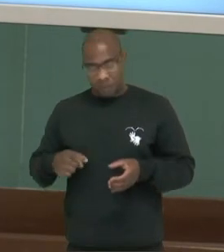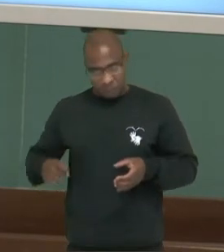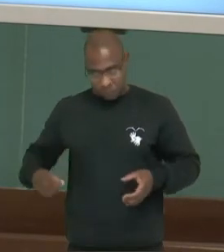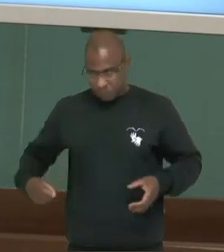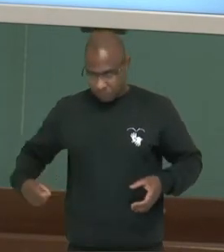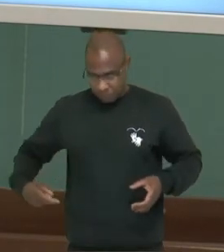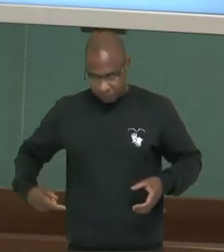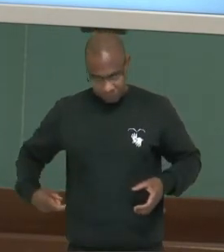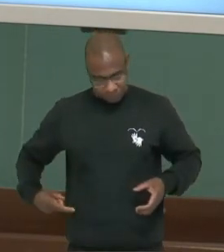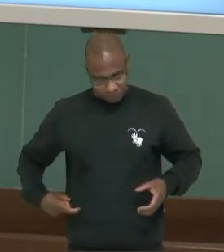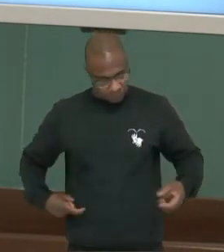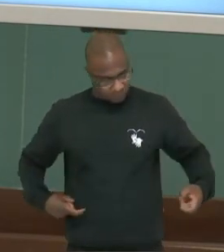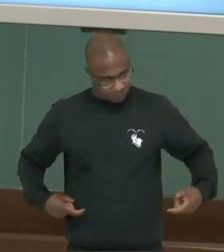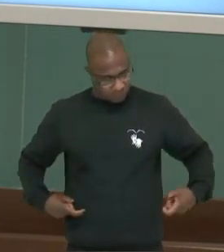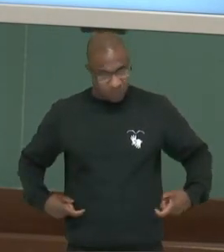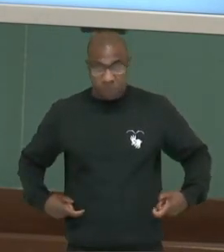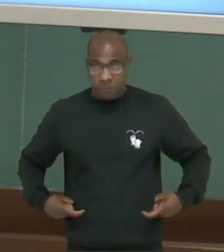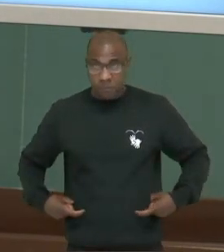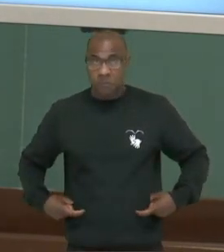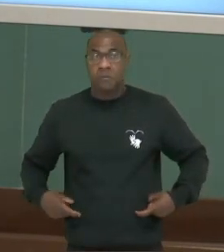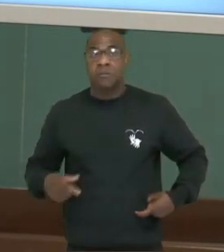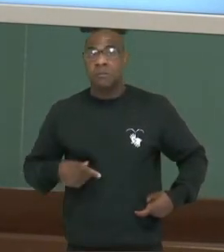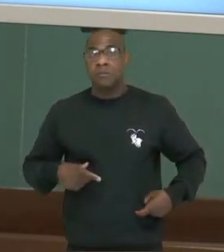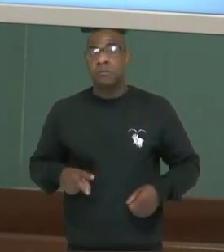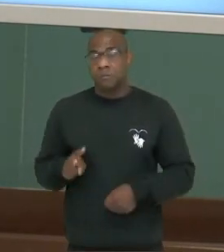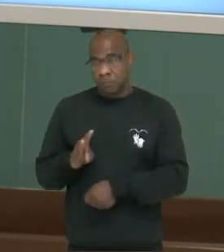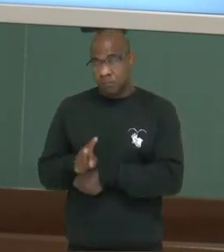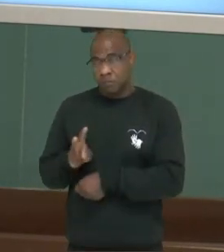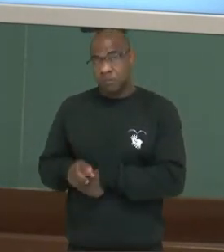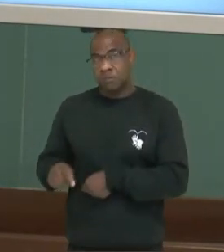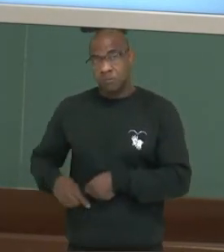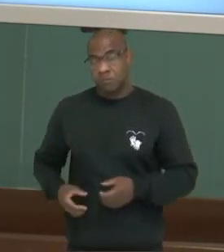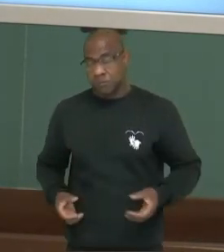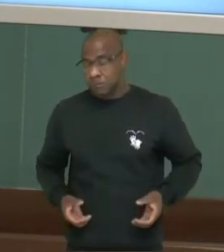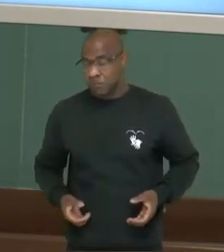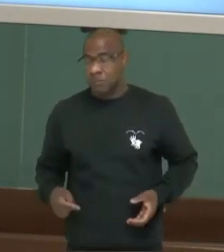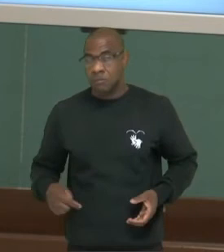o hormônio gonadotrofina coriônica, mantém esse endométrio